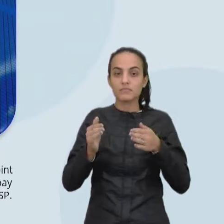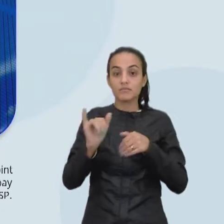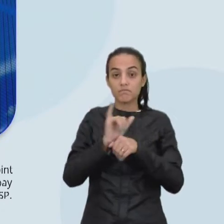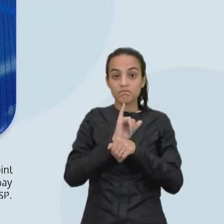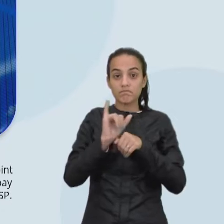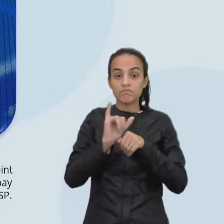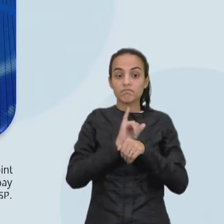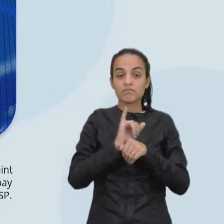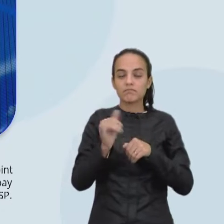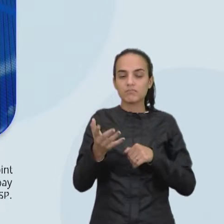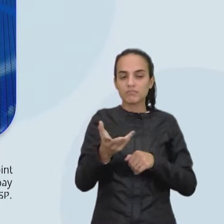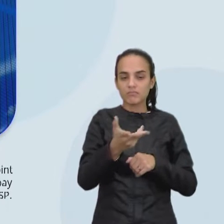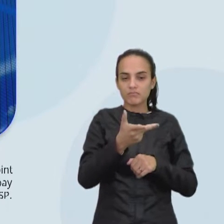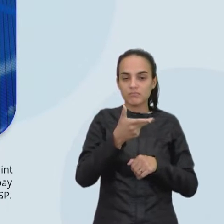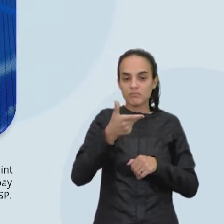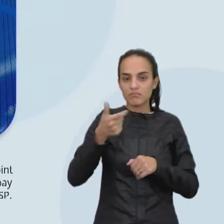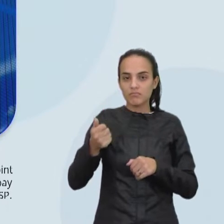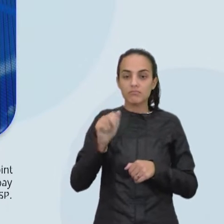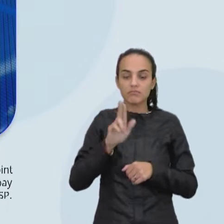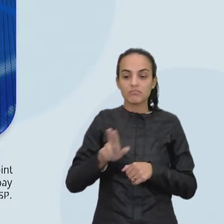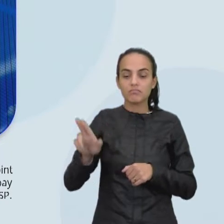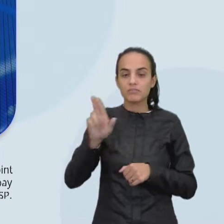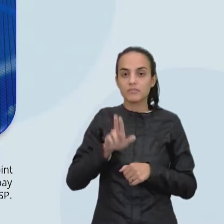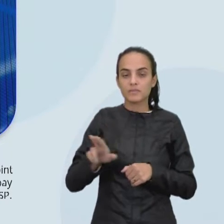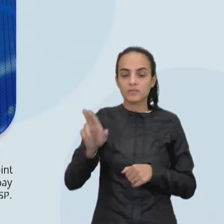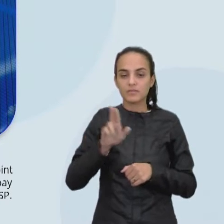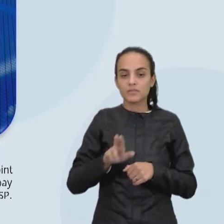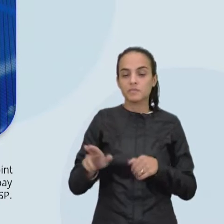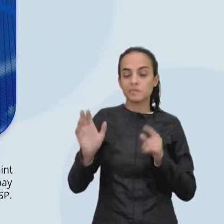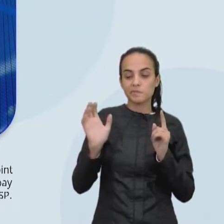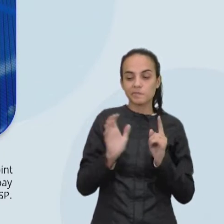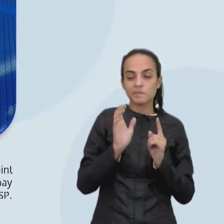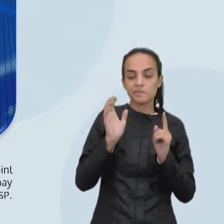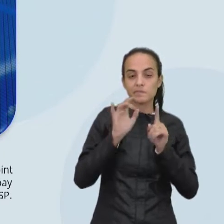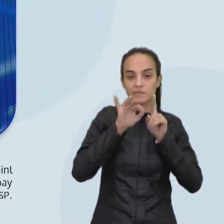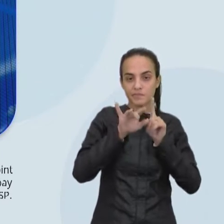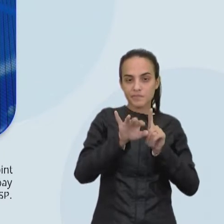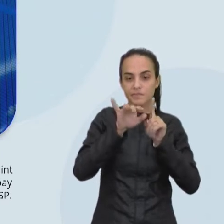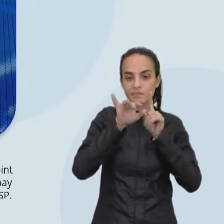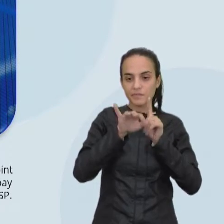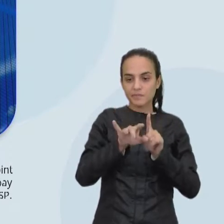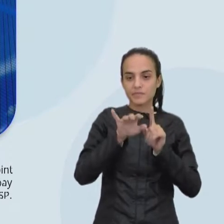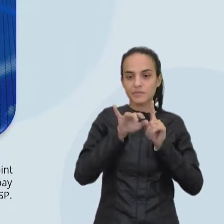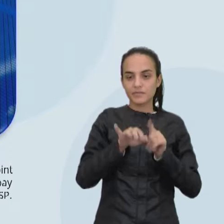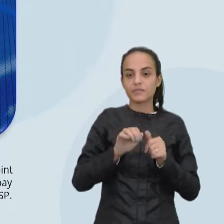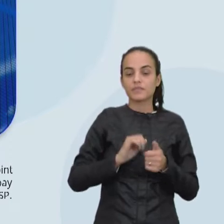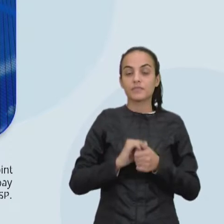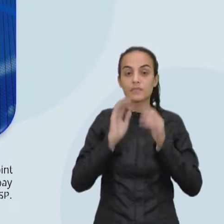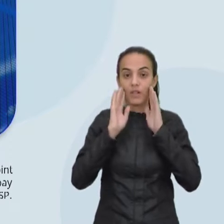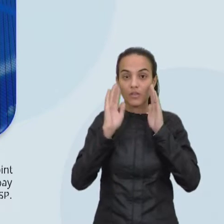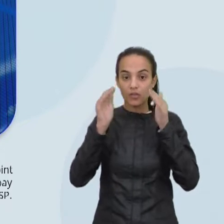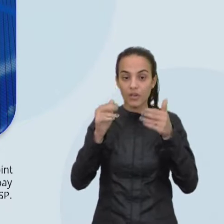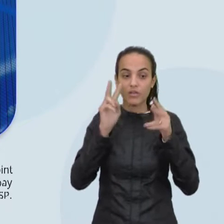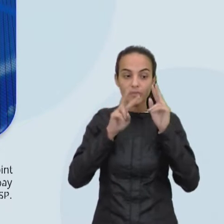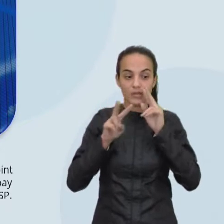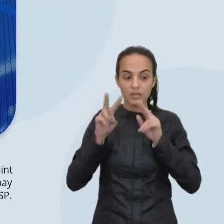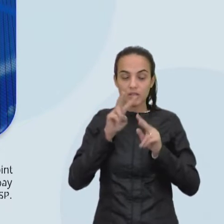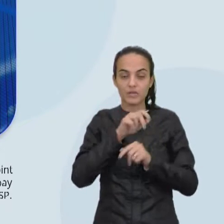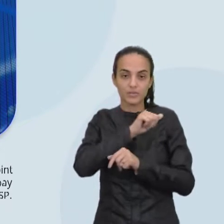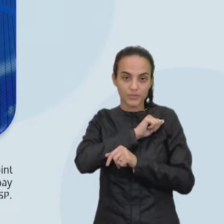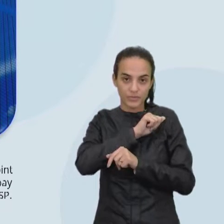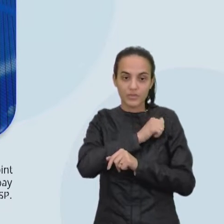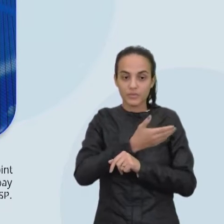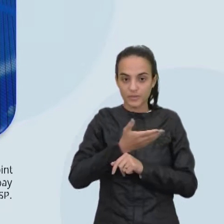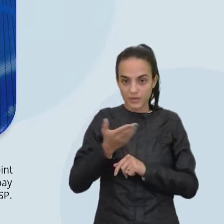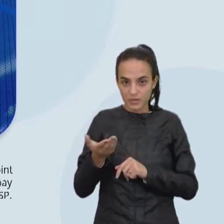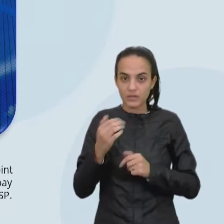de convencimento utilizadas pelos influenciadores digitais, direcionando o olhar dos estudantes, de